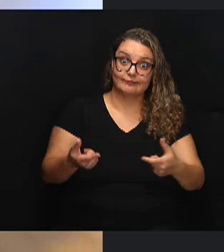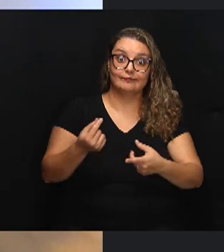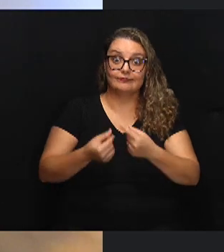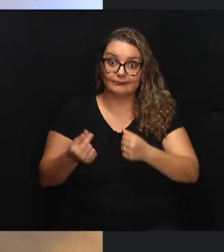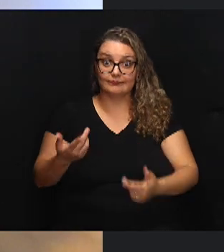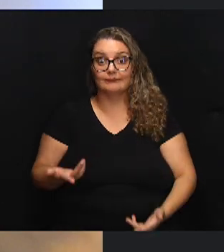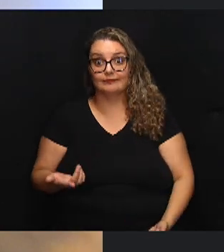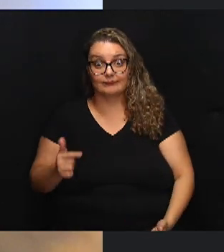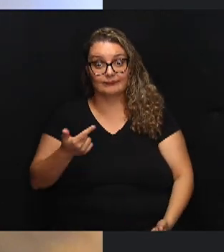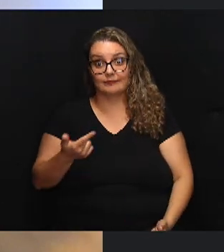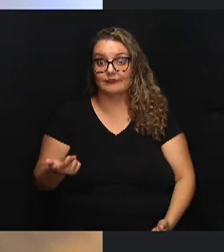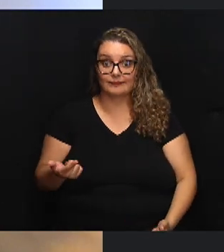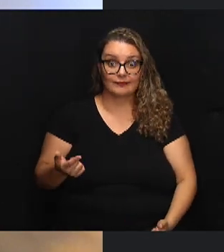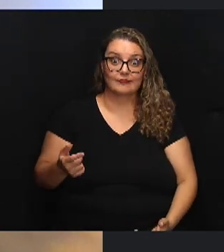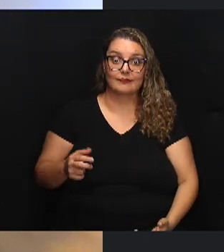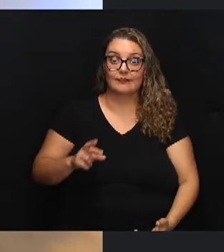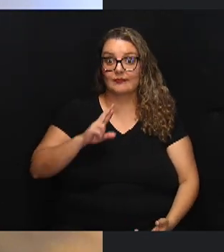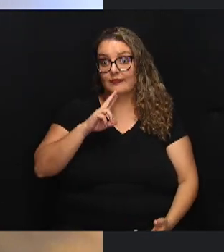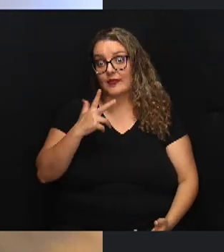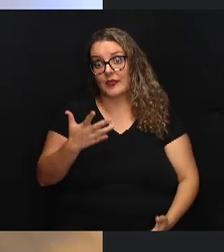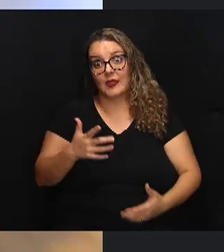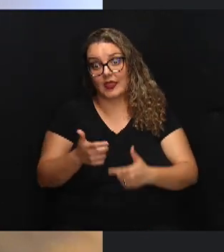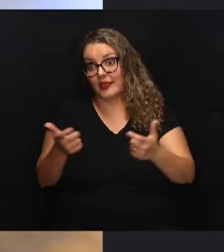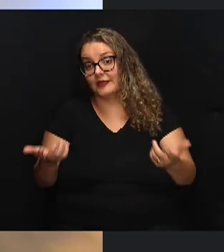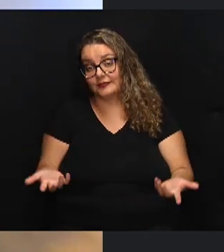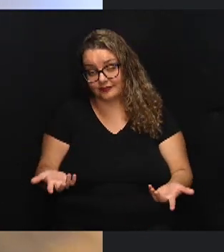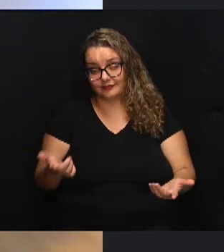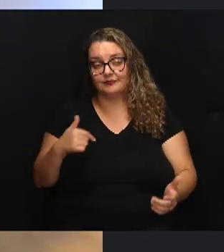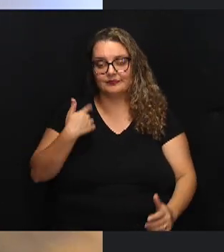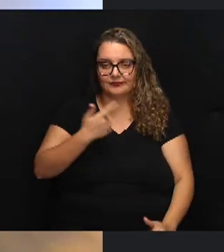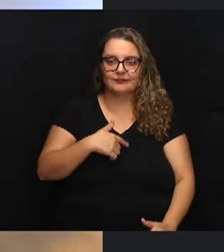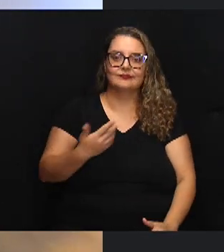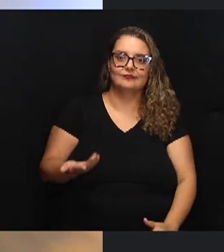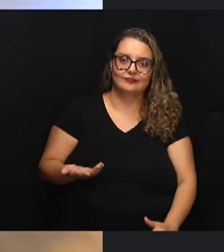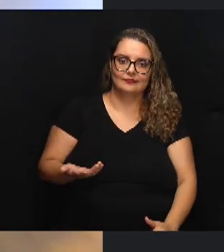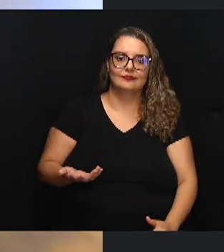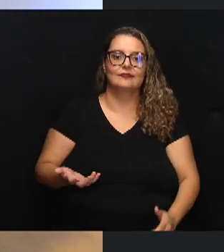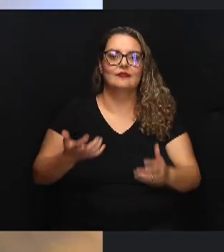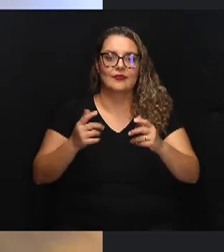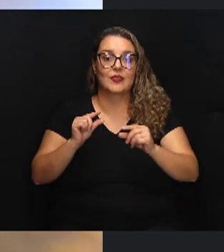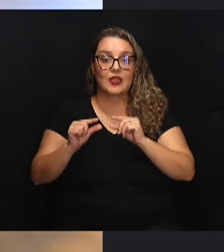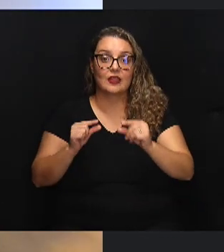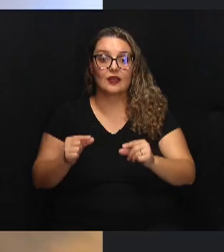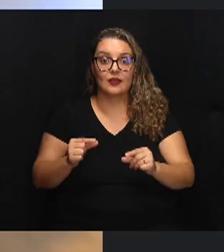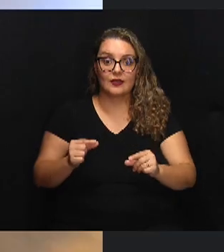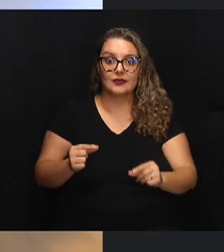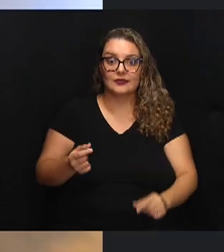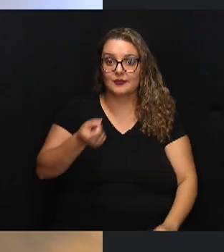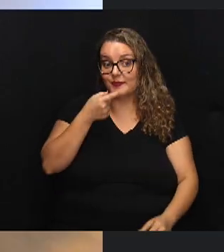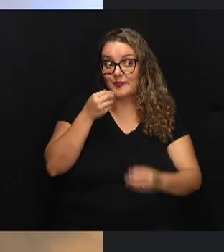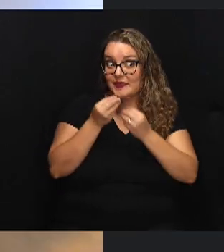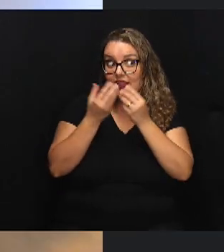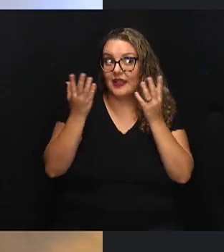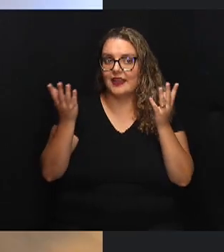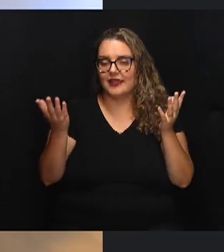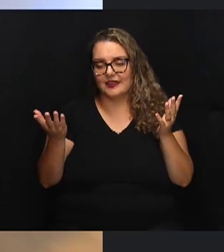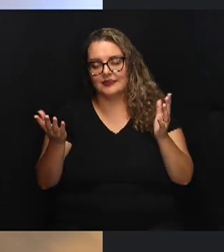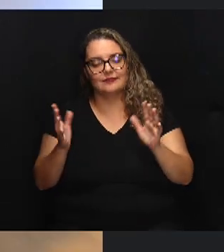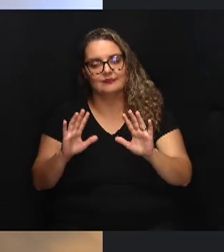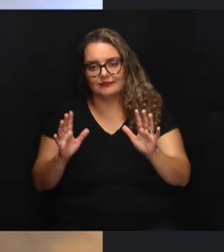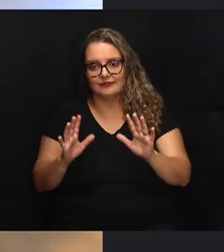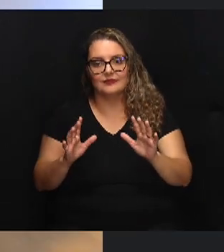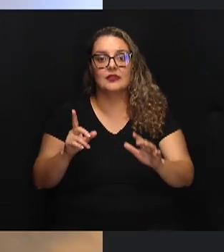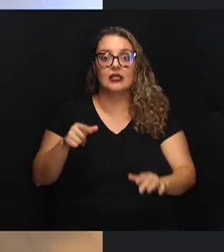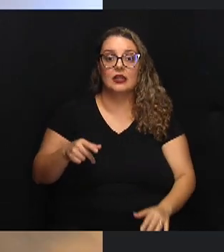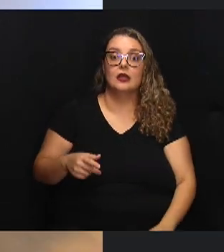e não vão ter grandes resultados. Então, assim, a gente acaba querendo um pouco aquela pílula milagrosa, né? Mas, na verdade, é a